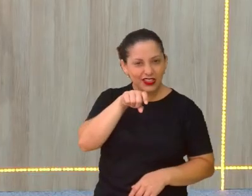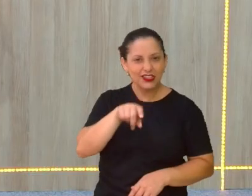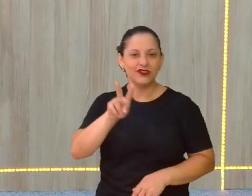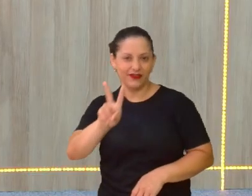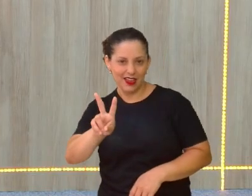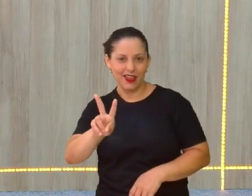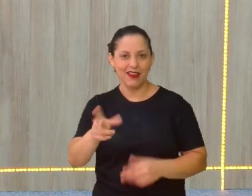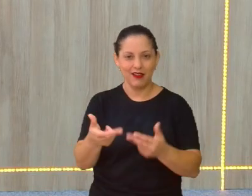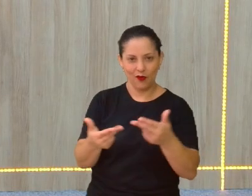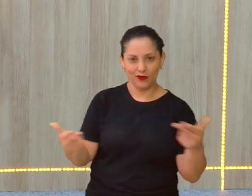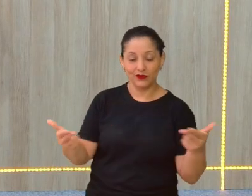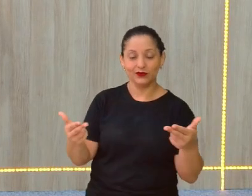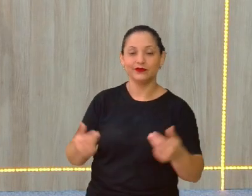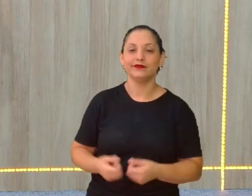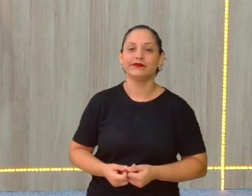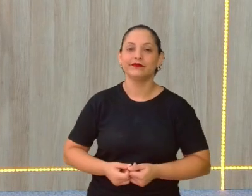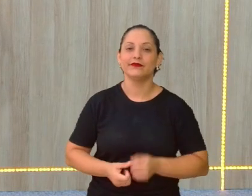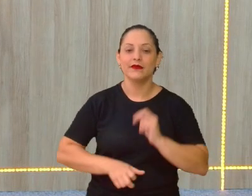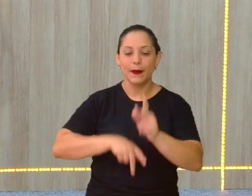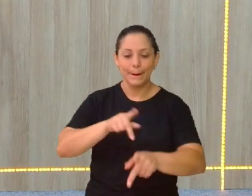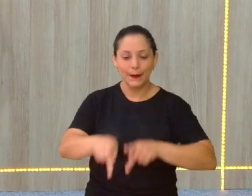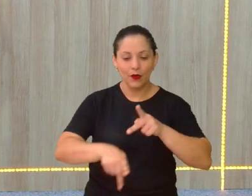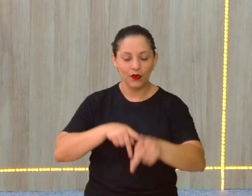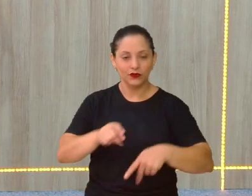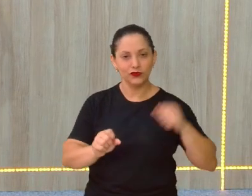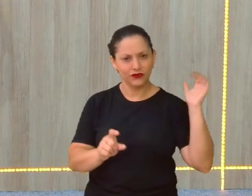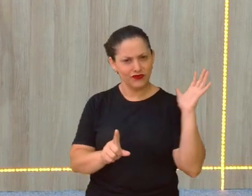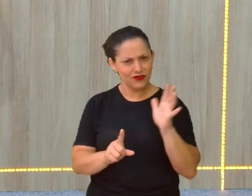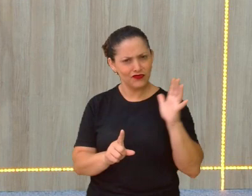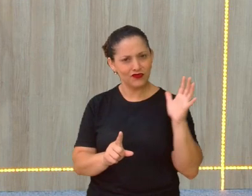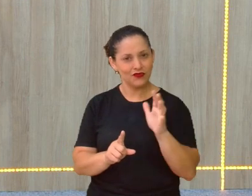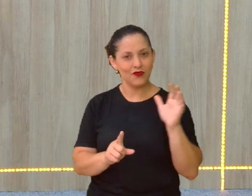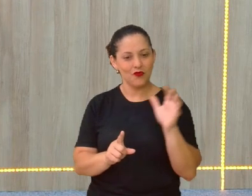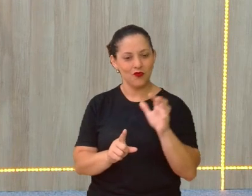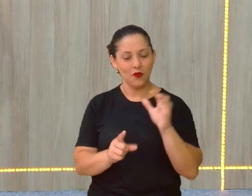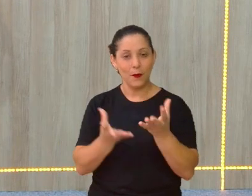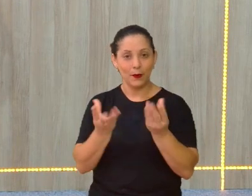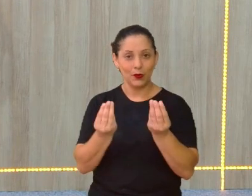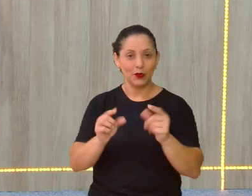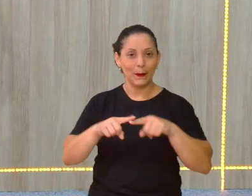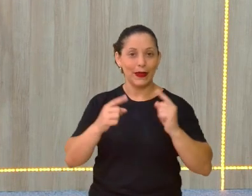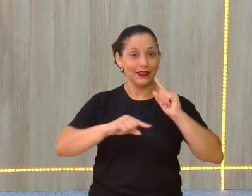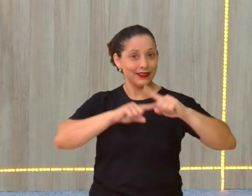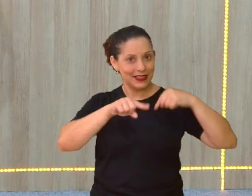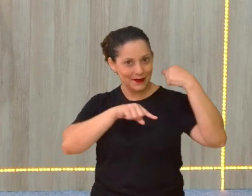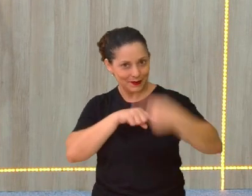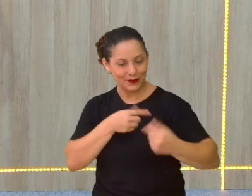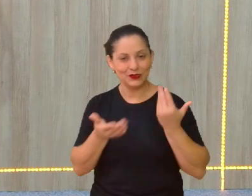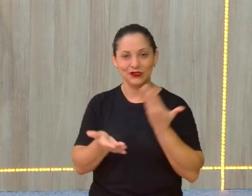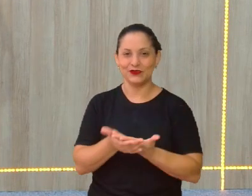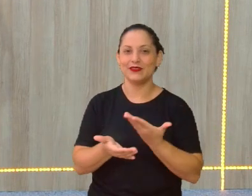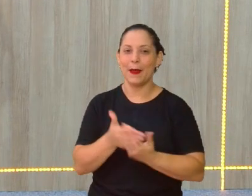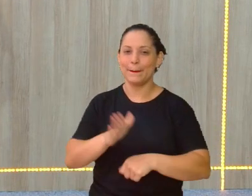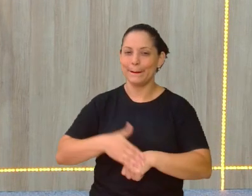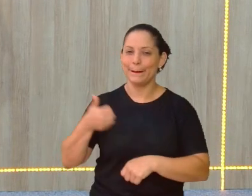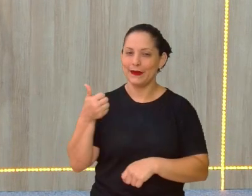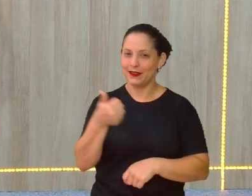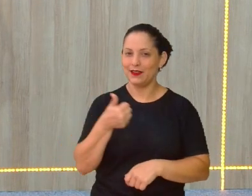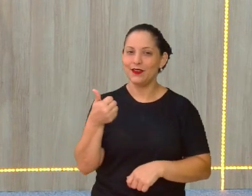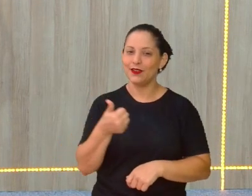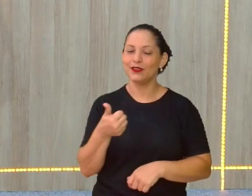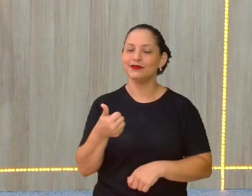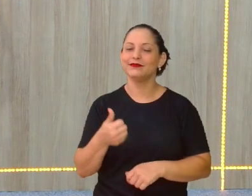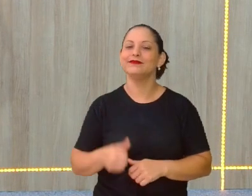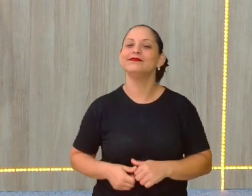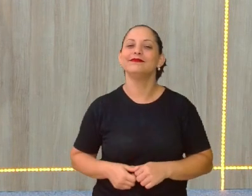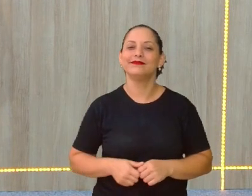uma civilização, né, que contribuiu bastante, mas a gente vai estudar mais sobre ela nas nossas próximas aulas